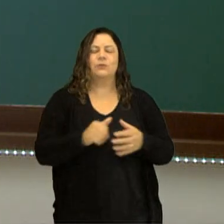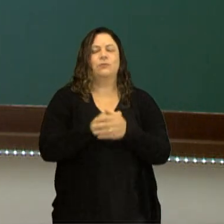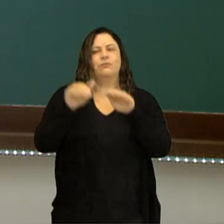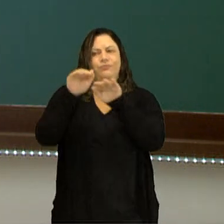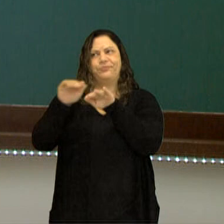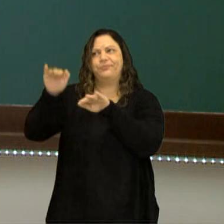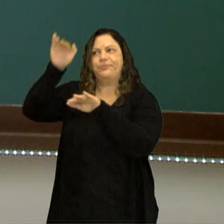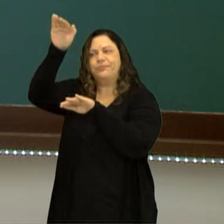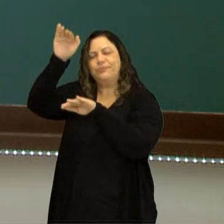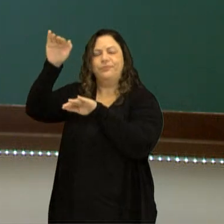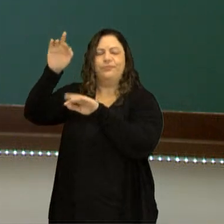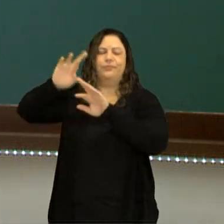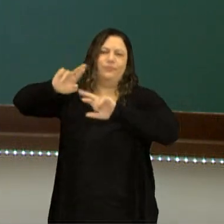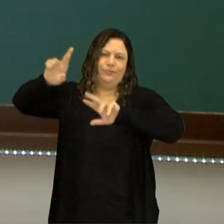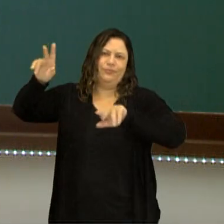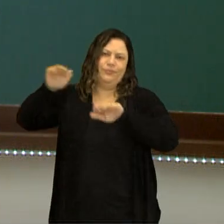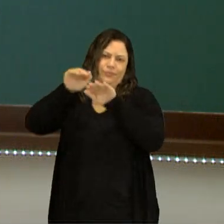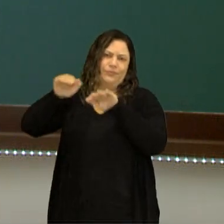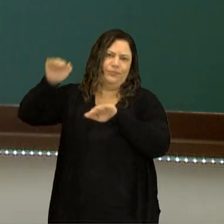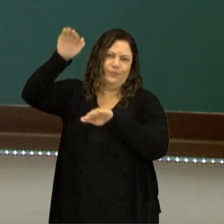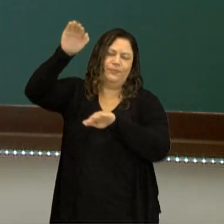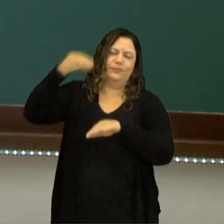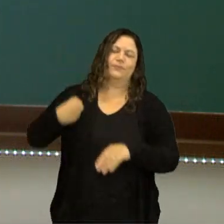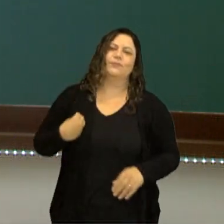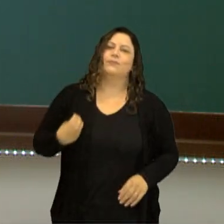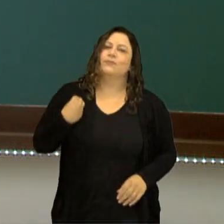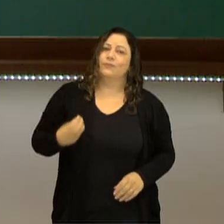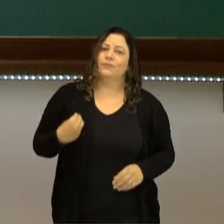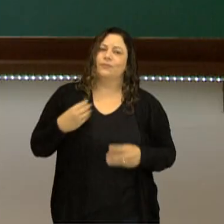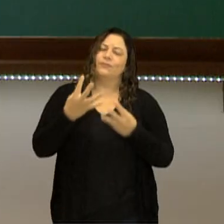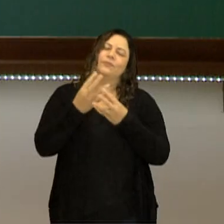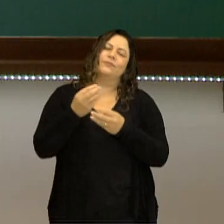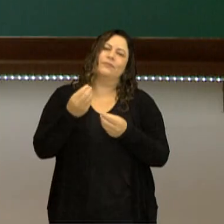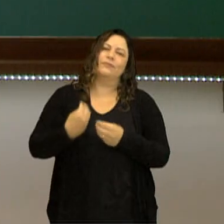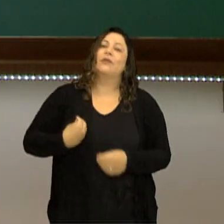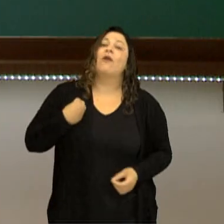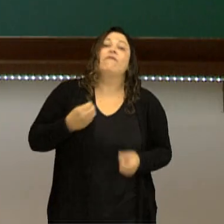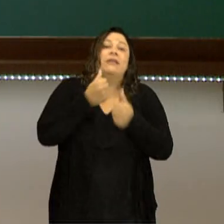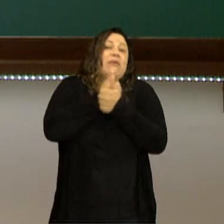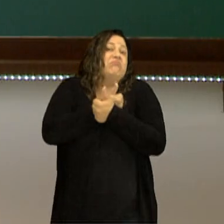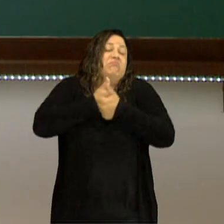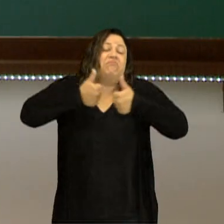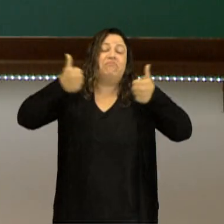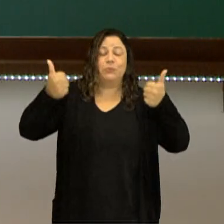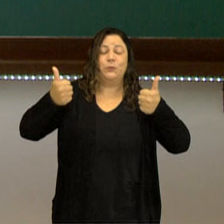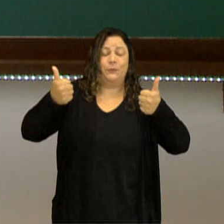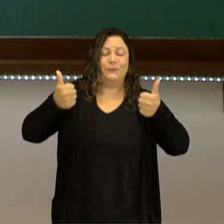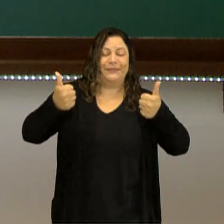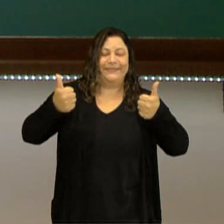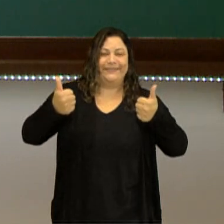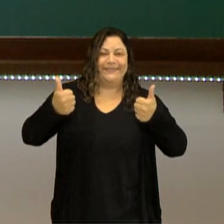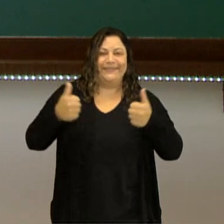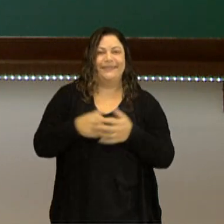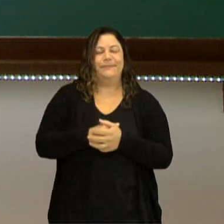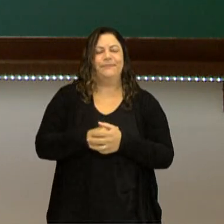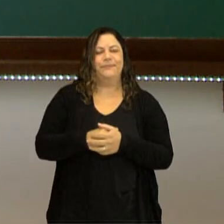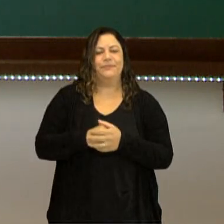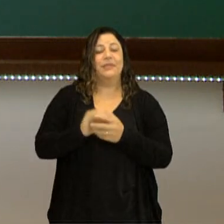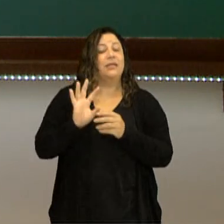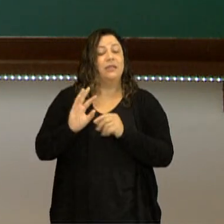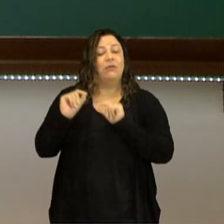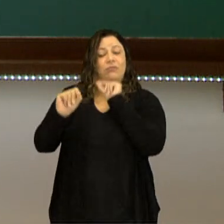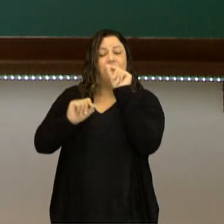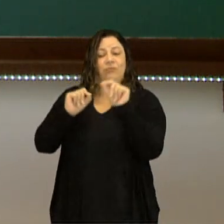russa e o clero ortodoxo, eles viviam sobre grandes privilégios. Dentro desses grandes privilégios que essa população,